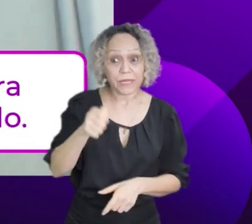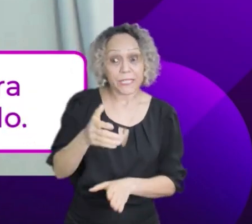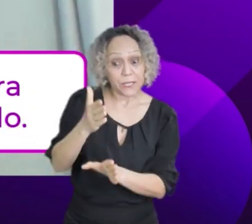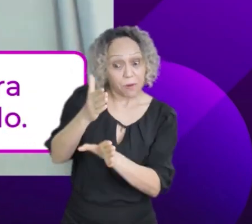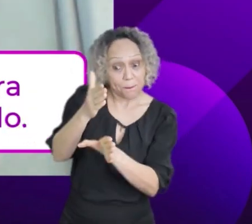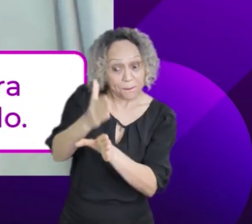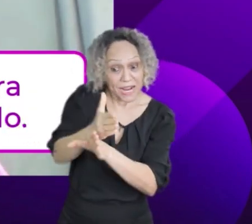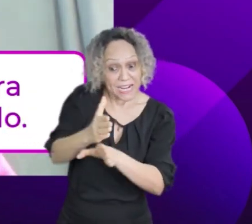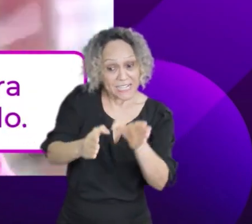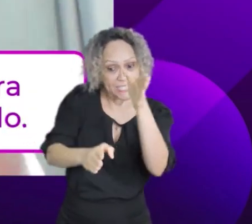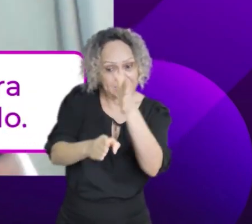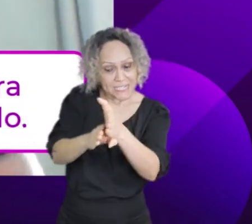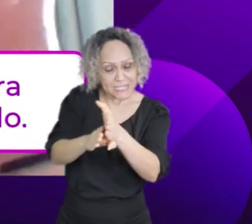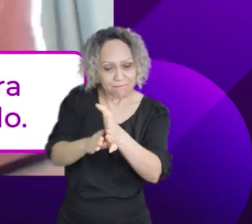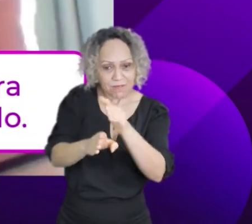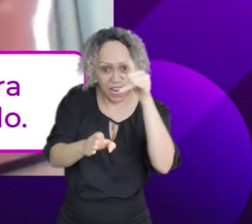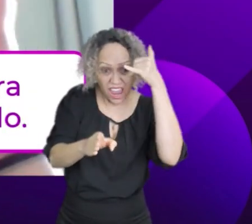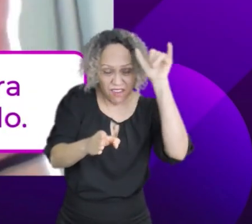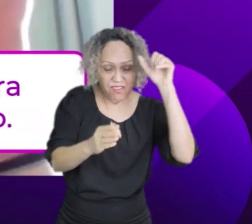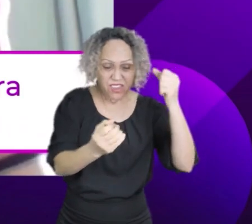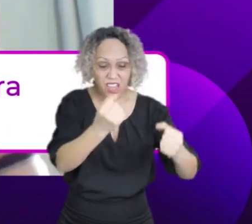né?